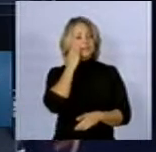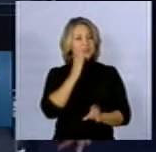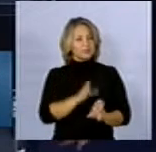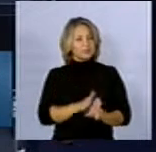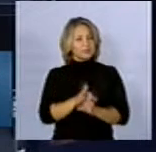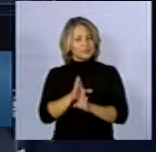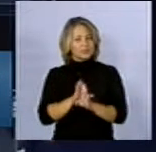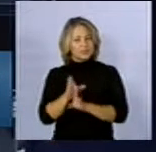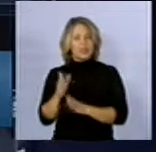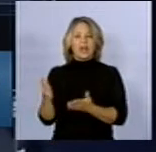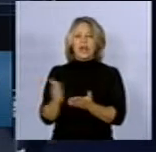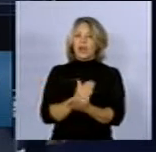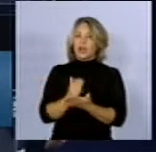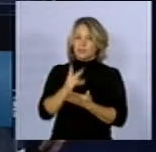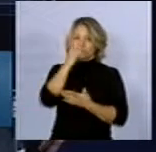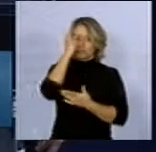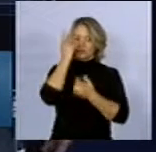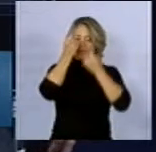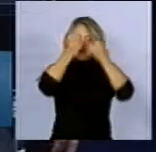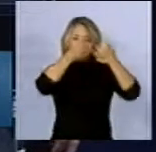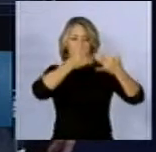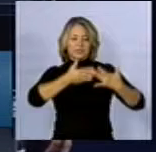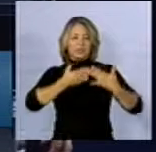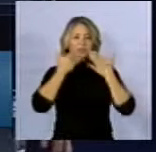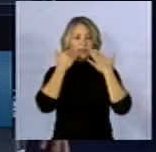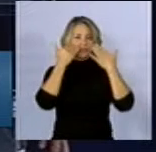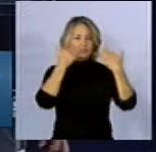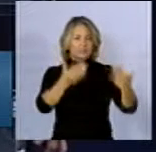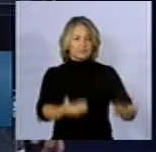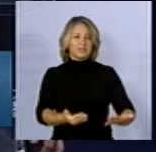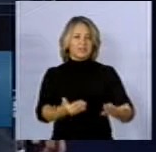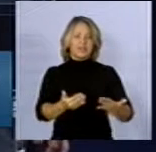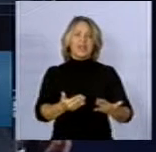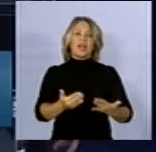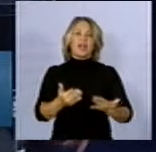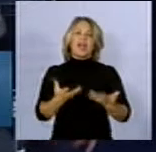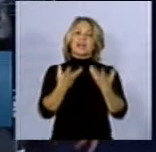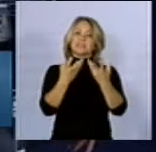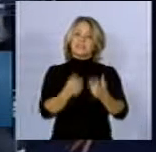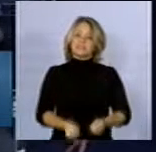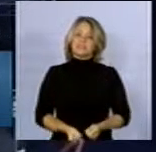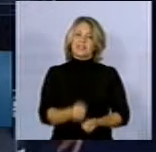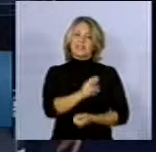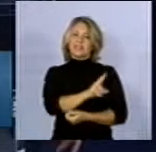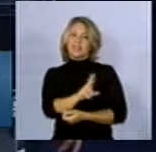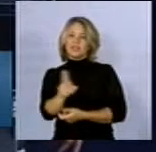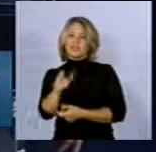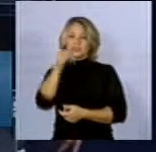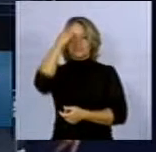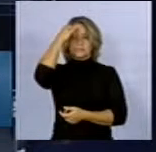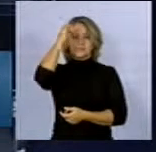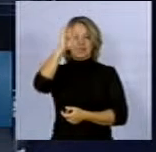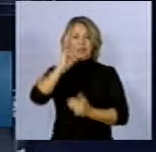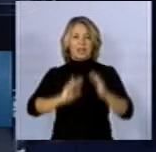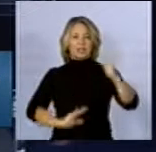alguns países adotaram, no nome da precaução, limites